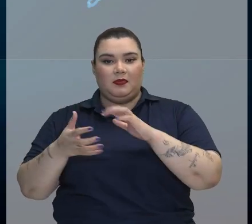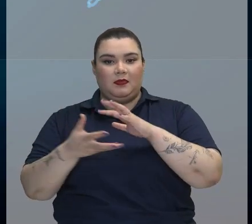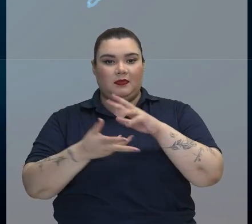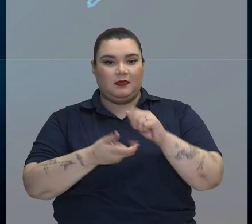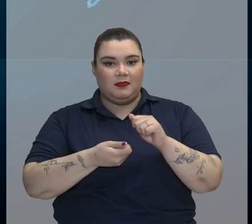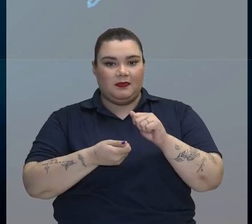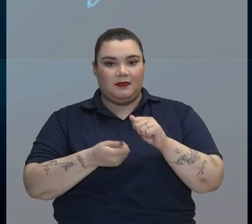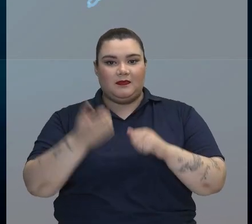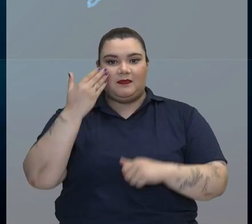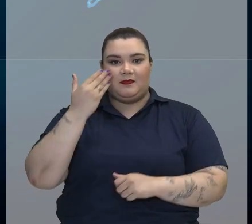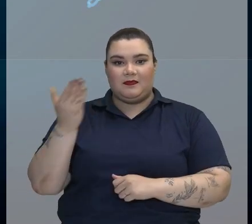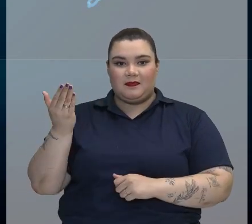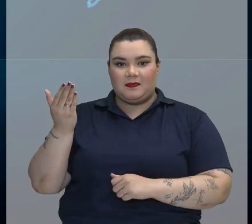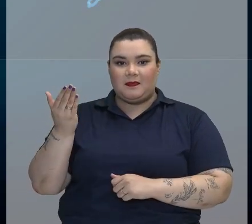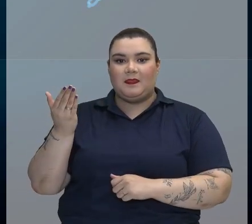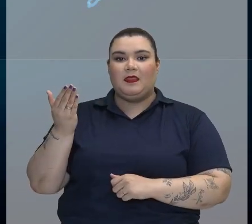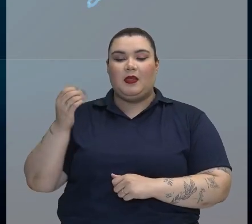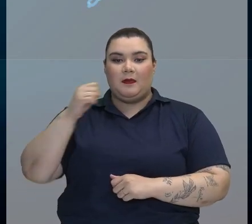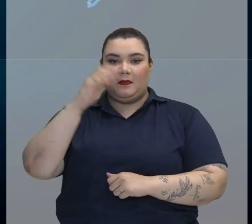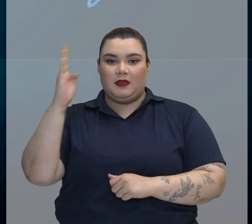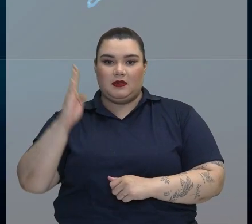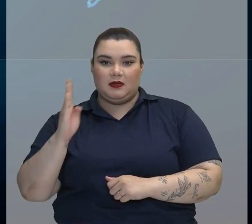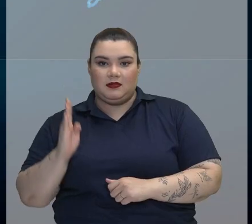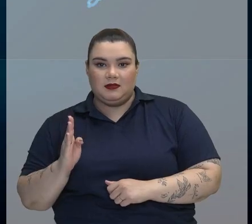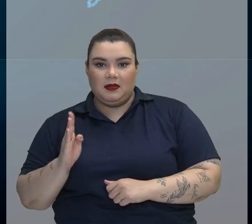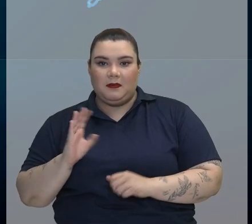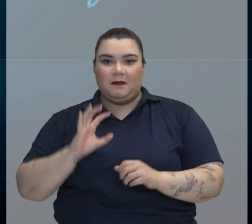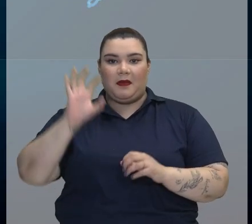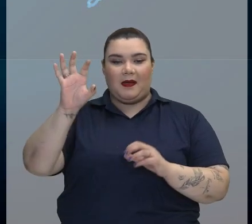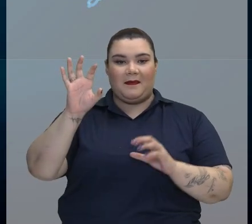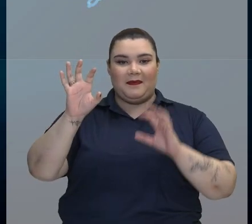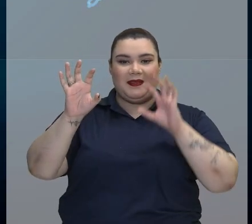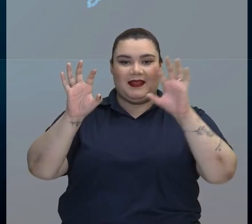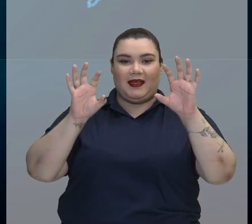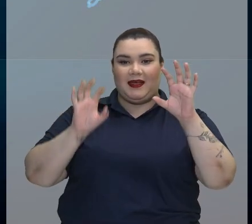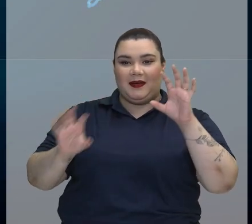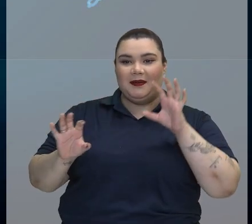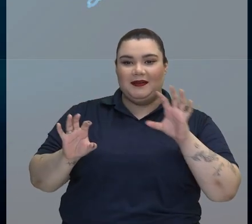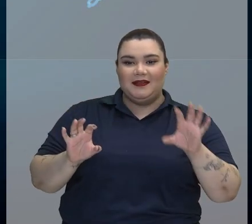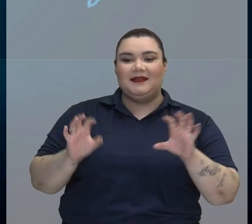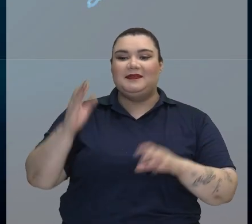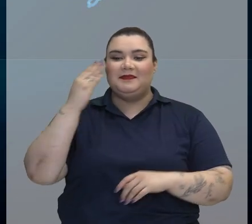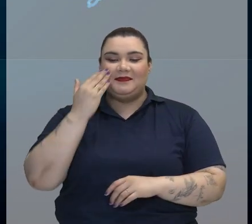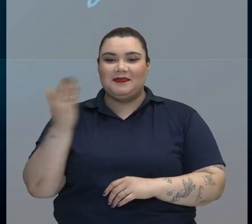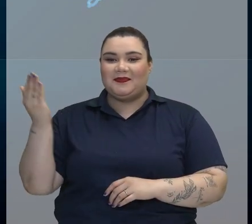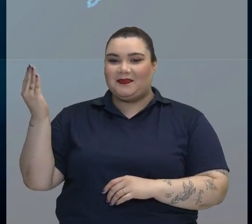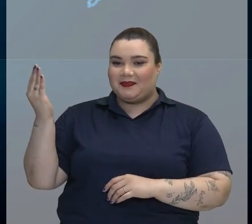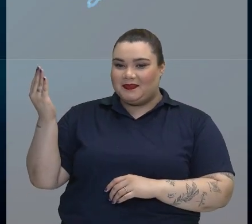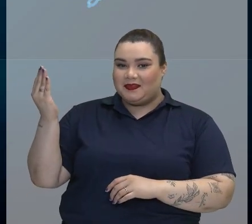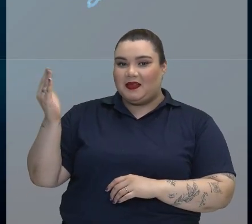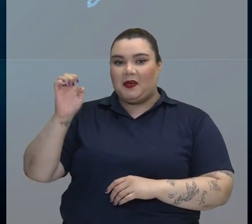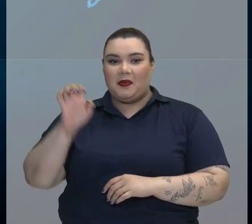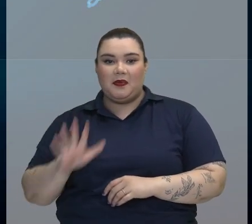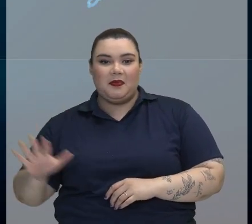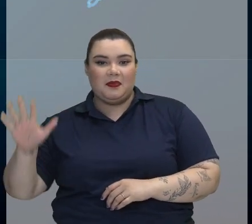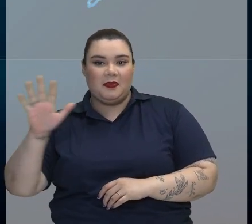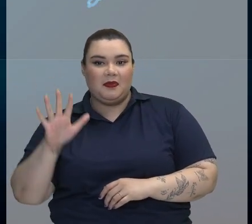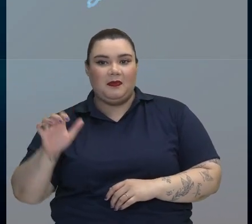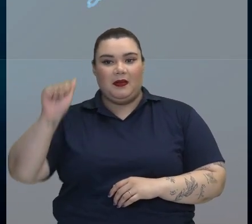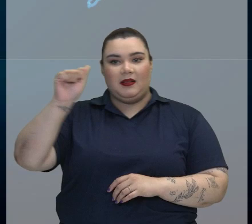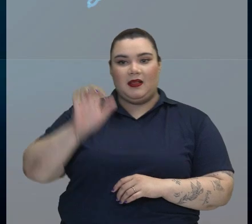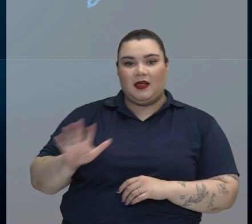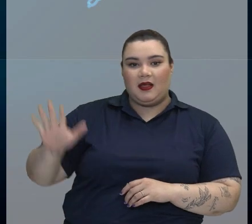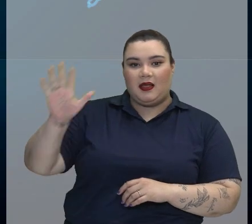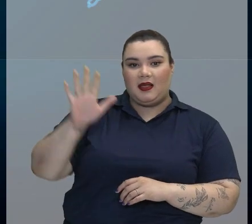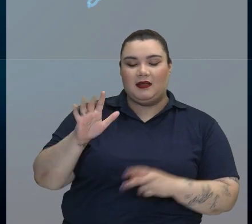exemplo, além do Brasil, a gente pode aparecer ainda na Europa, a gente pode aparecer na Ásia, ali